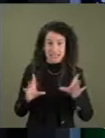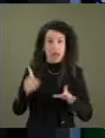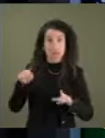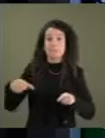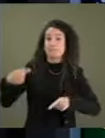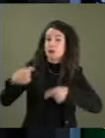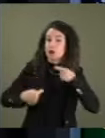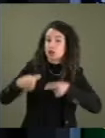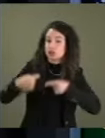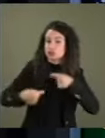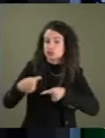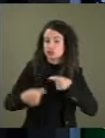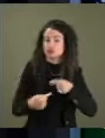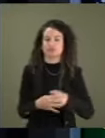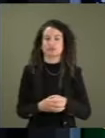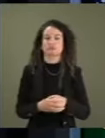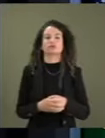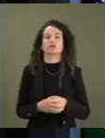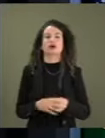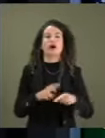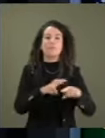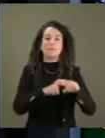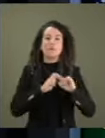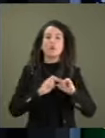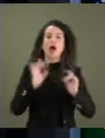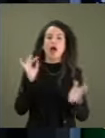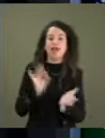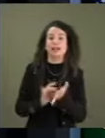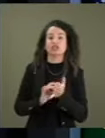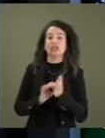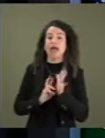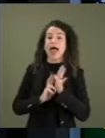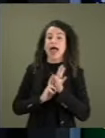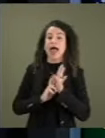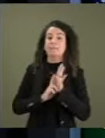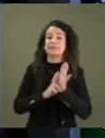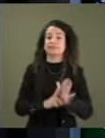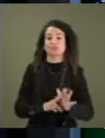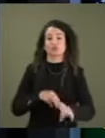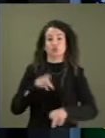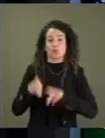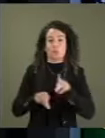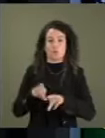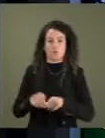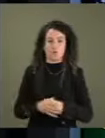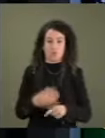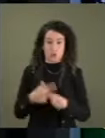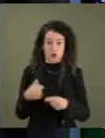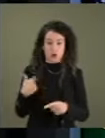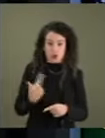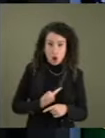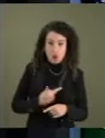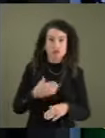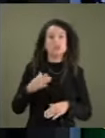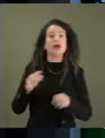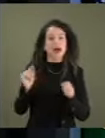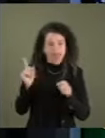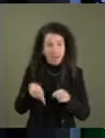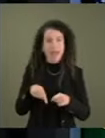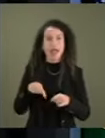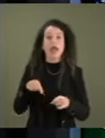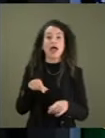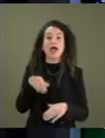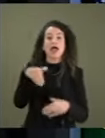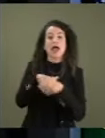política, advinda dos reais representantes do povo, porque nós fomos eleitos diretamente pelo povo.